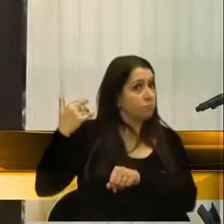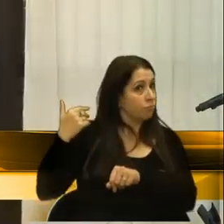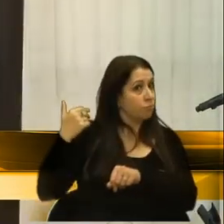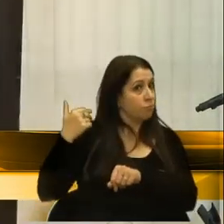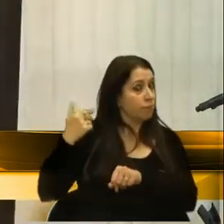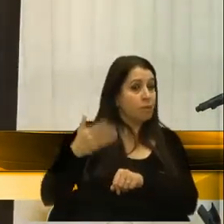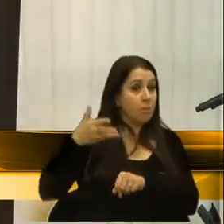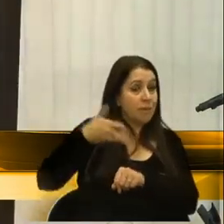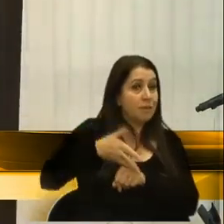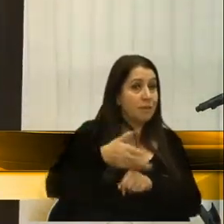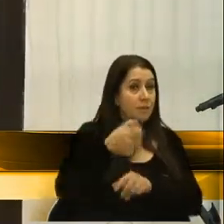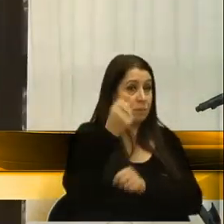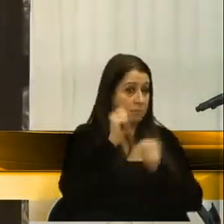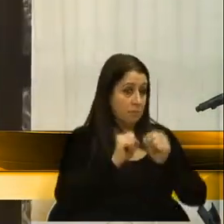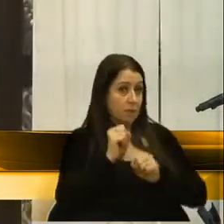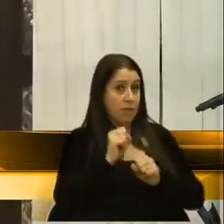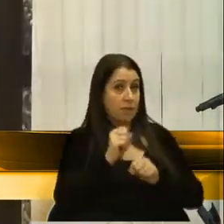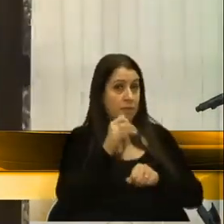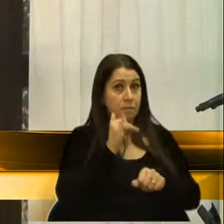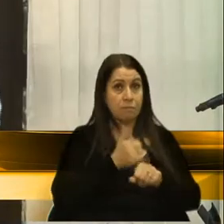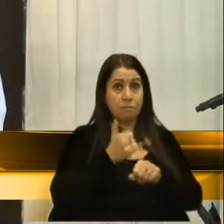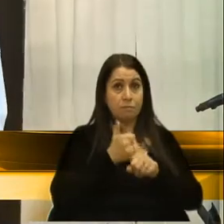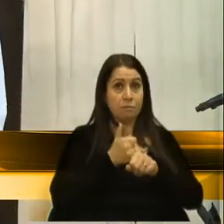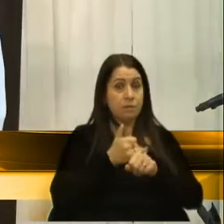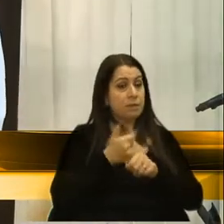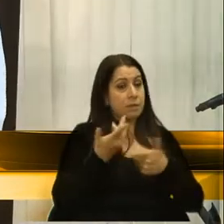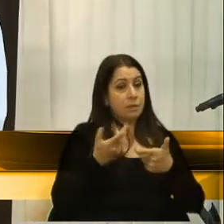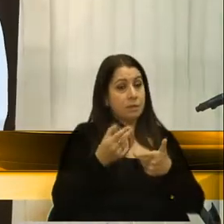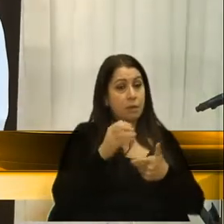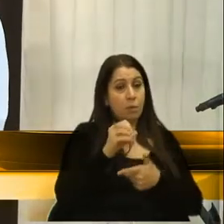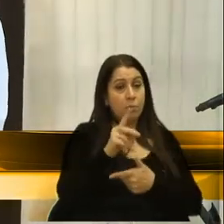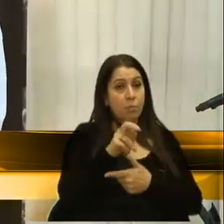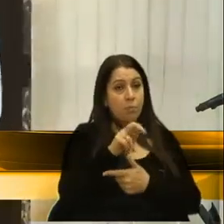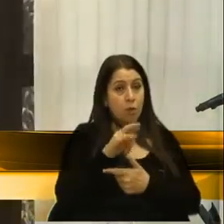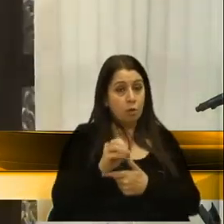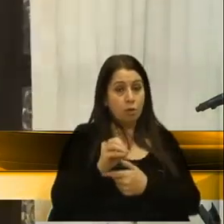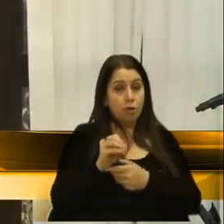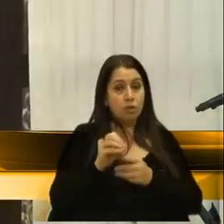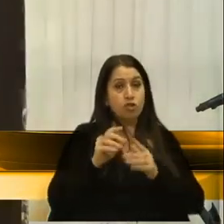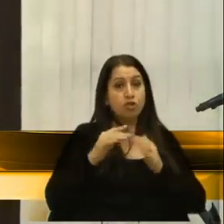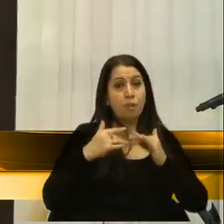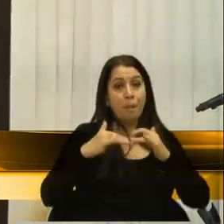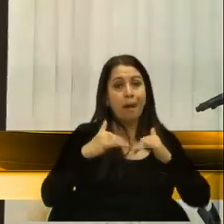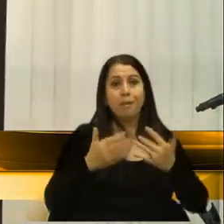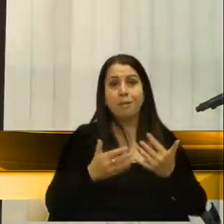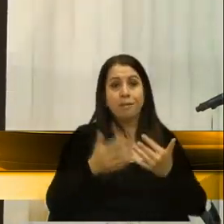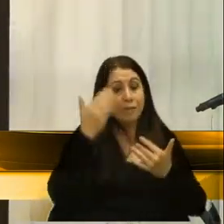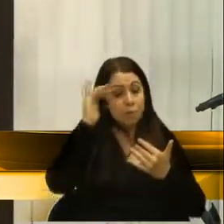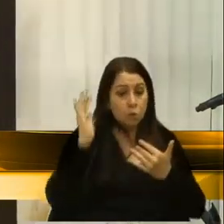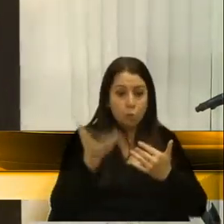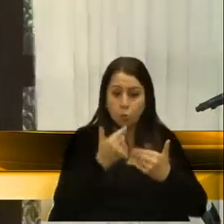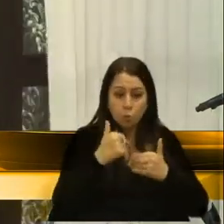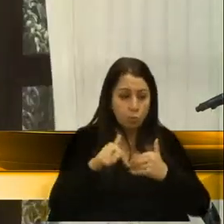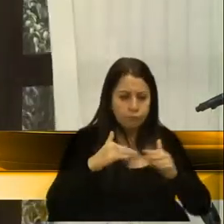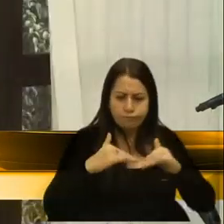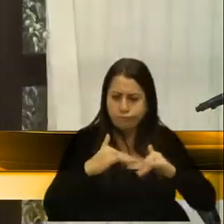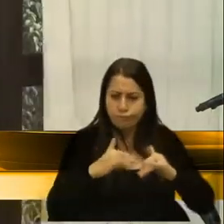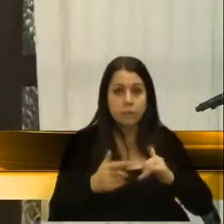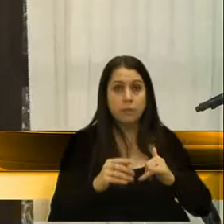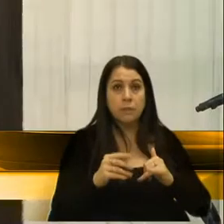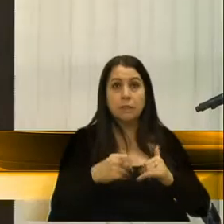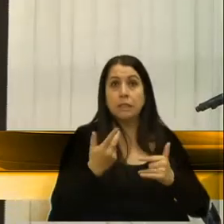alguém entrar numa empresa metalúrgica, vai ter que ser um operador de máquina. Ele vai ter que entender de todos os processos de máquinas, ele vai ter que ser